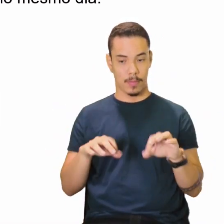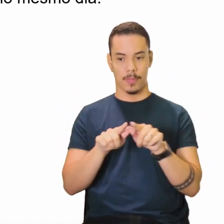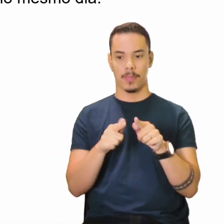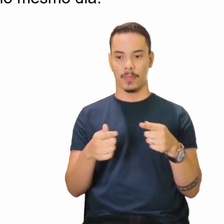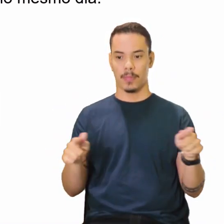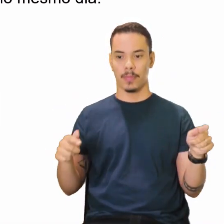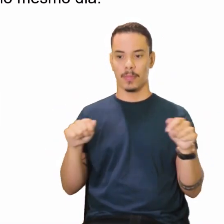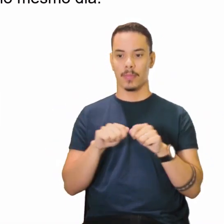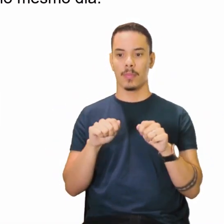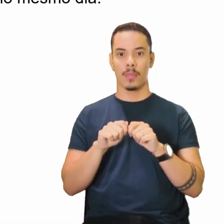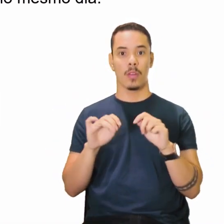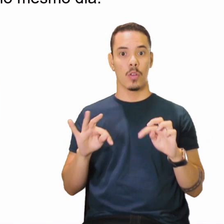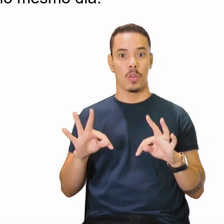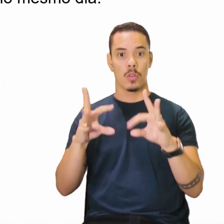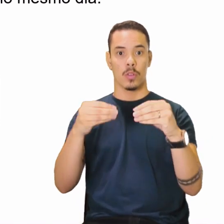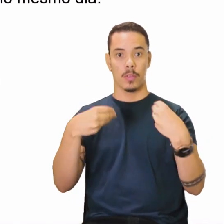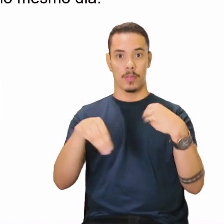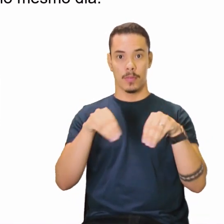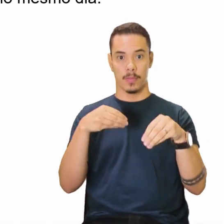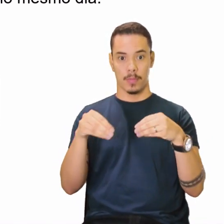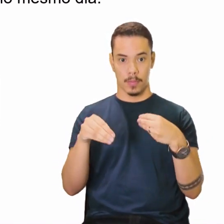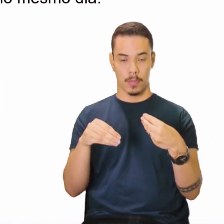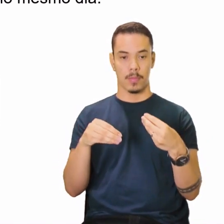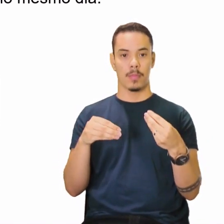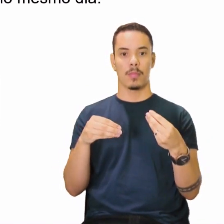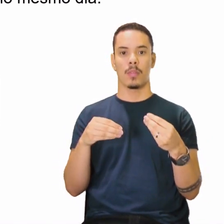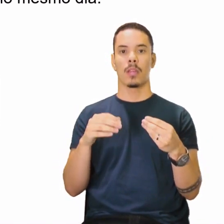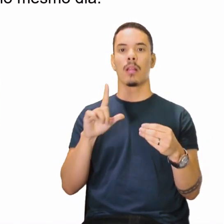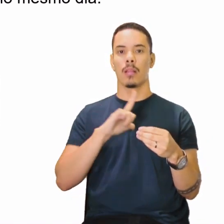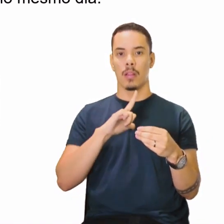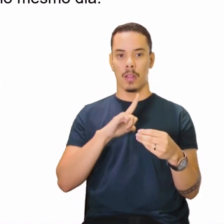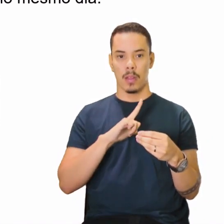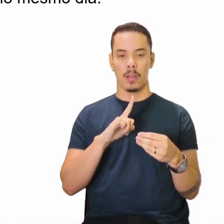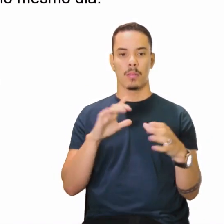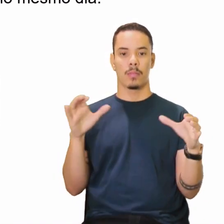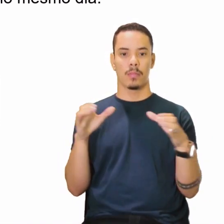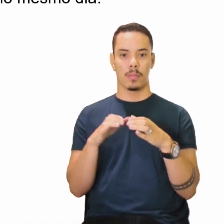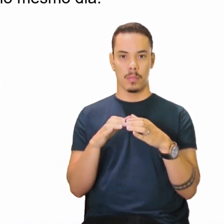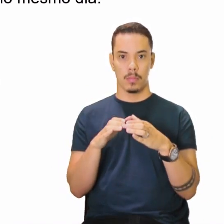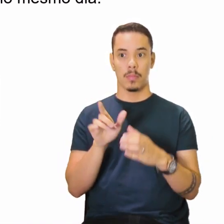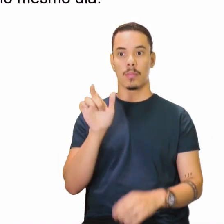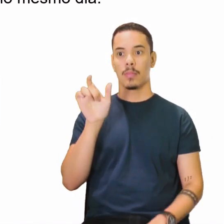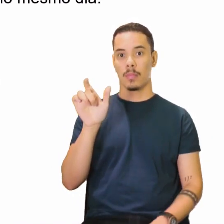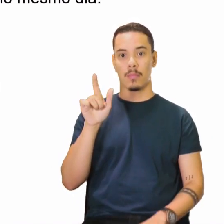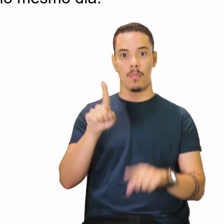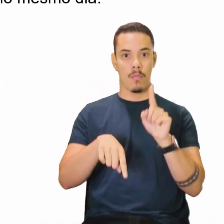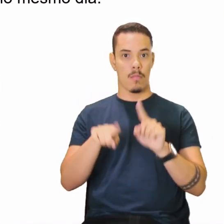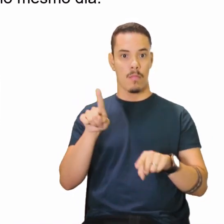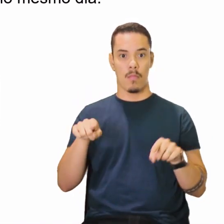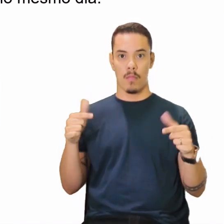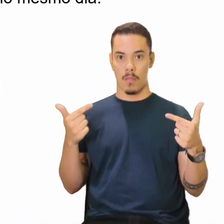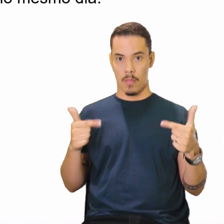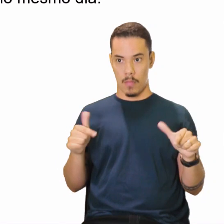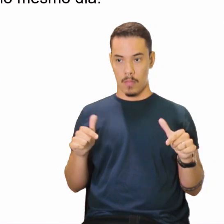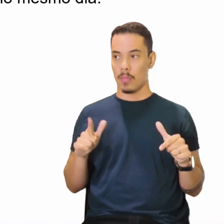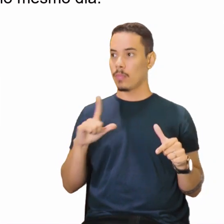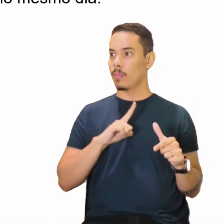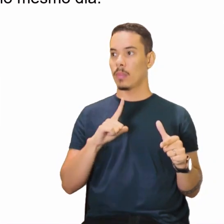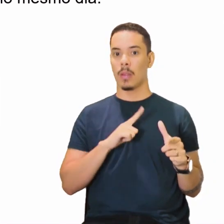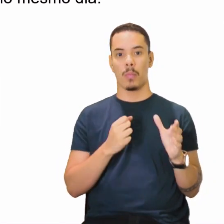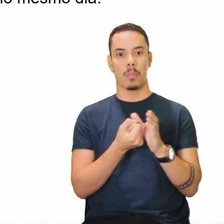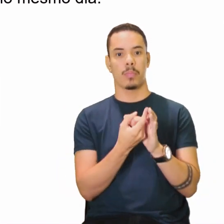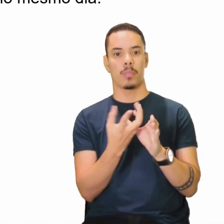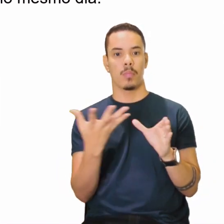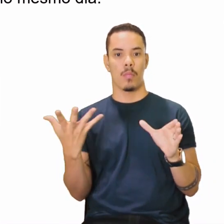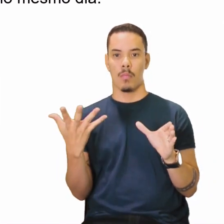gramatical, fazendo aí toda essa flexão. Conjunção é aquela palavra, tá, invariável. Ela não vai ter